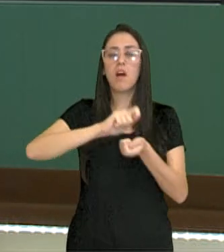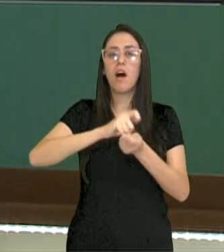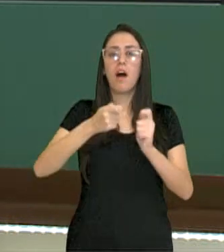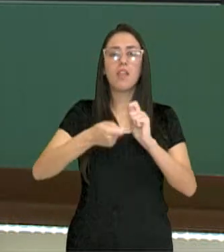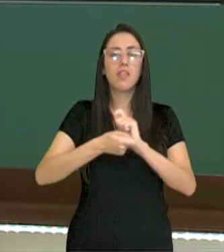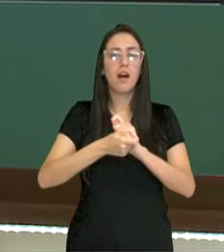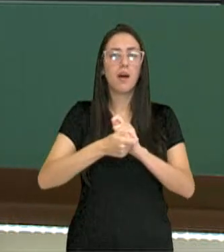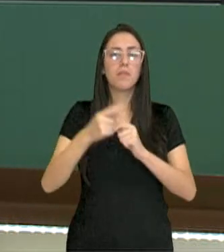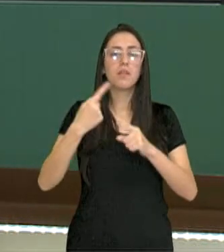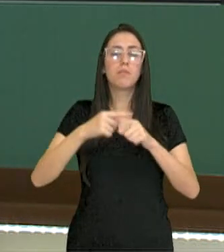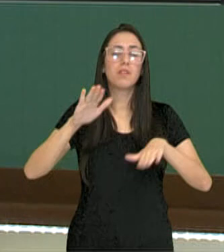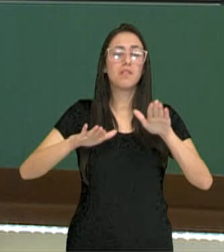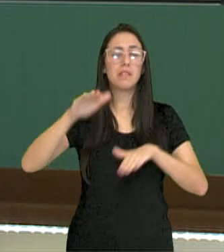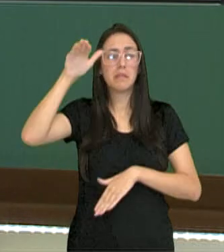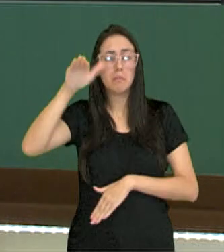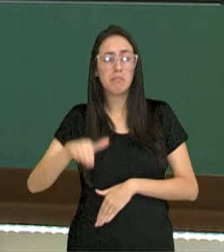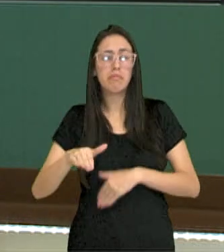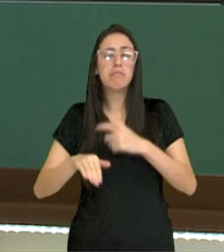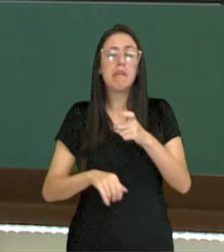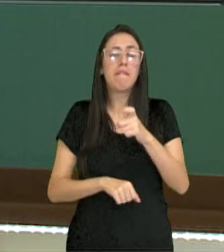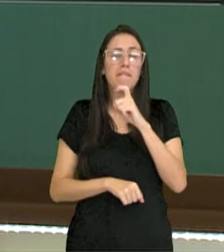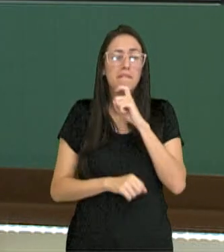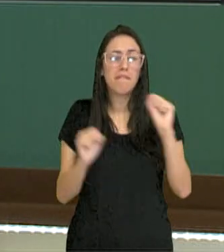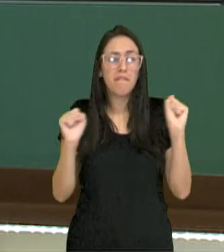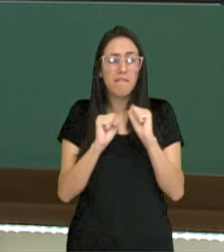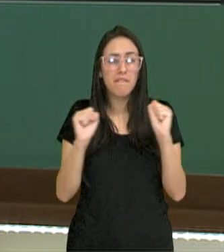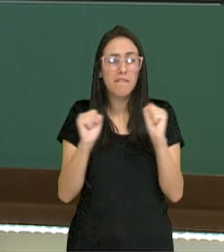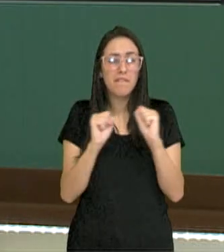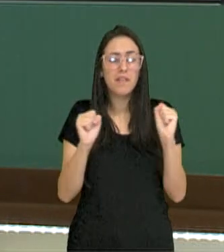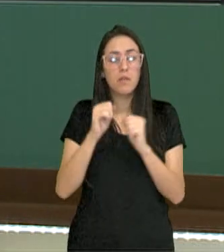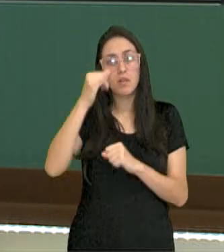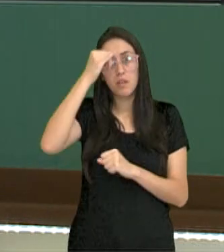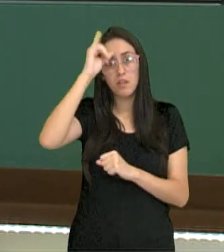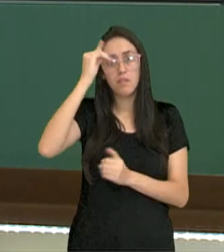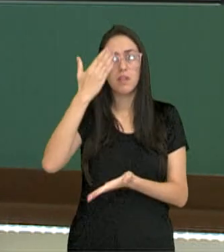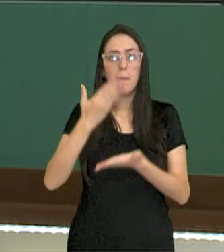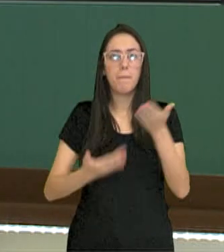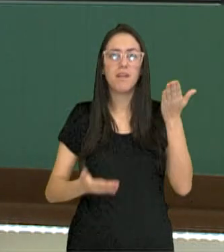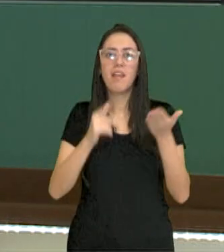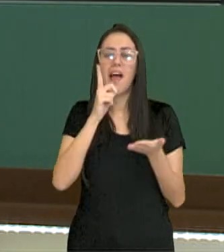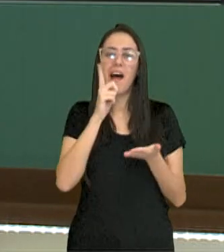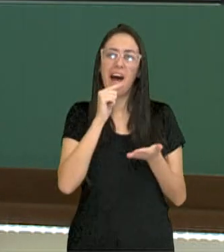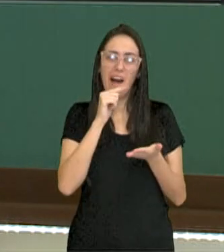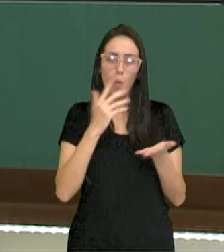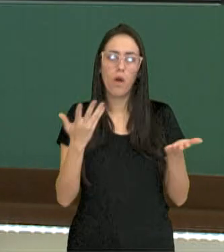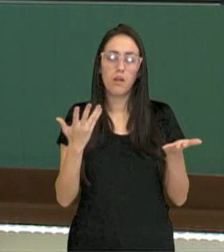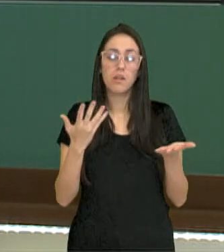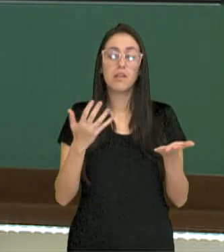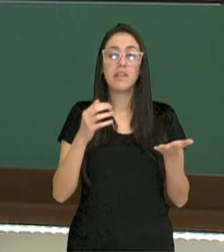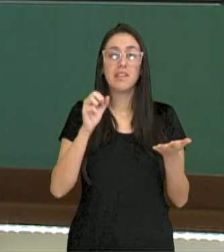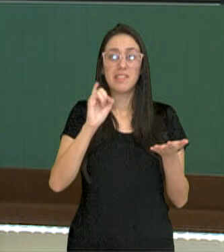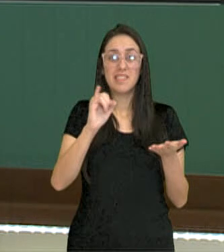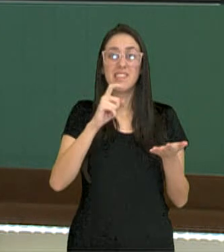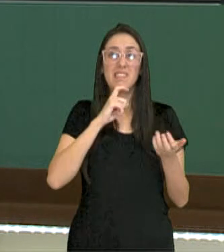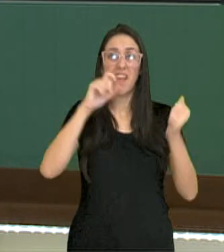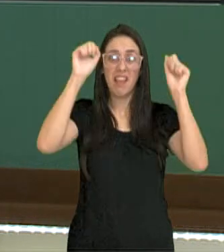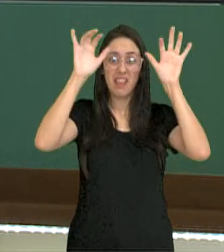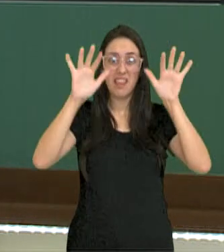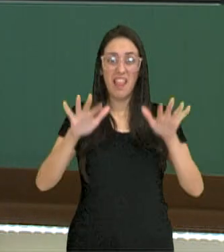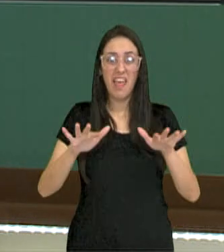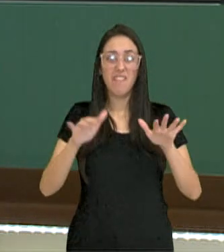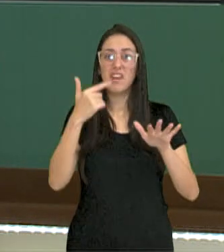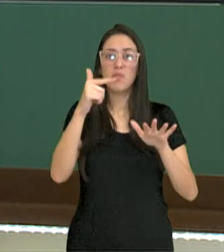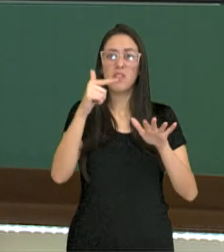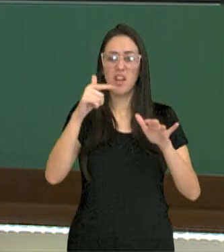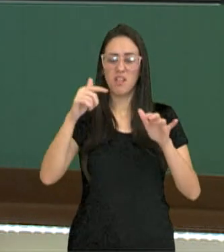as temperaturas mais frias, para que não perca água para o ambiente e que a neve não acumule nessas folhas.